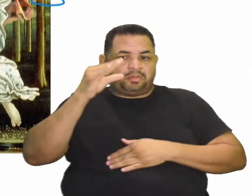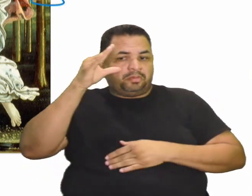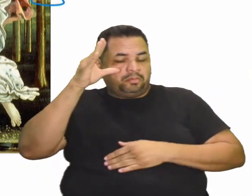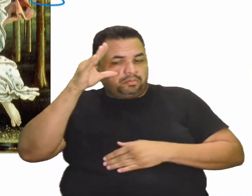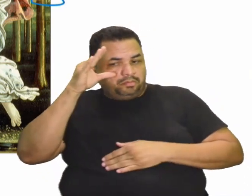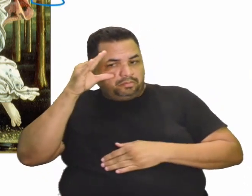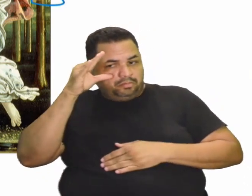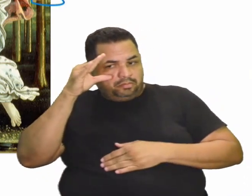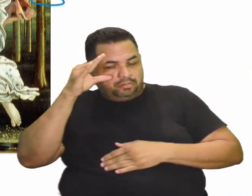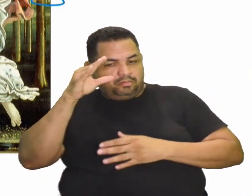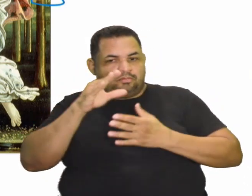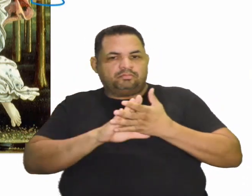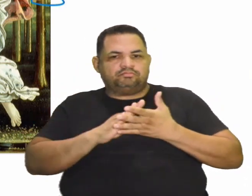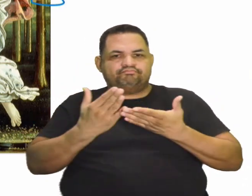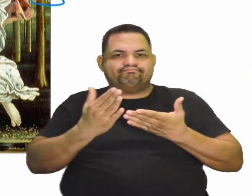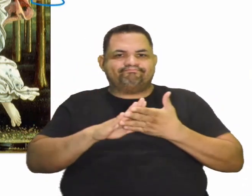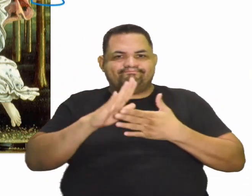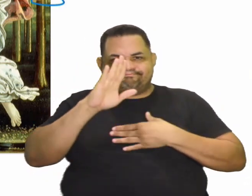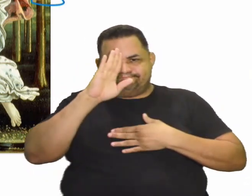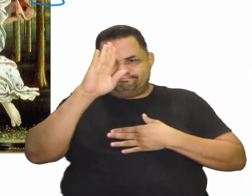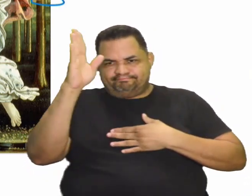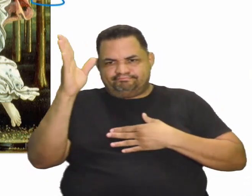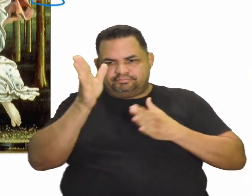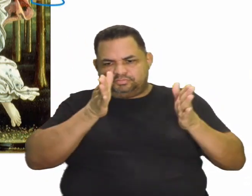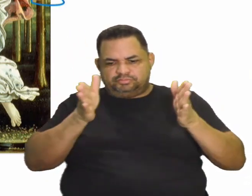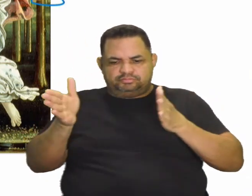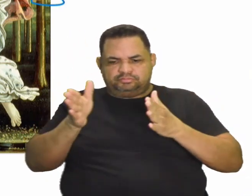interessante, emblemática desse período no